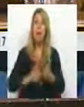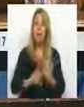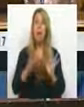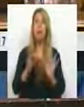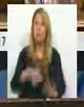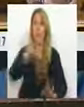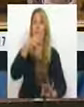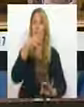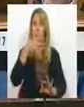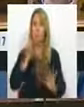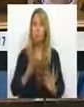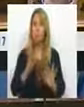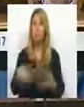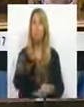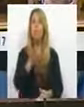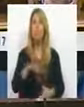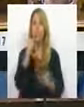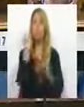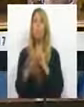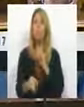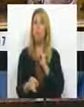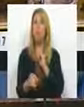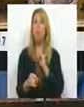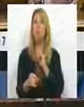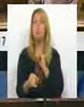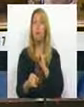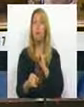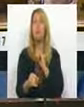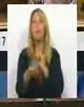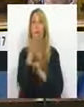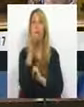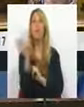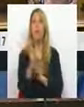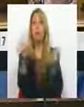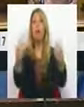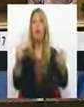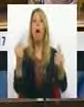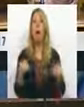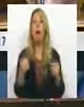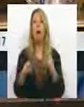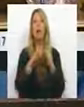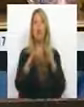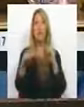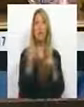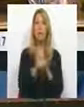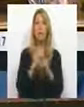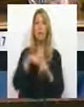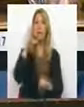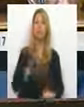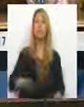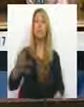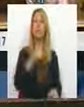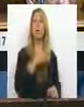exatamente a situação muito perigosa e muito débil em que se encontra a sustentabilidade do Serviço Nacional de